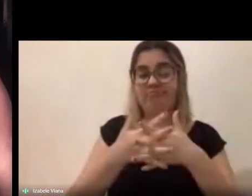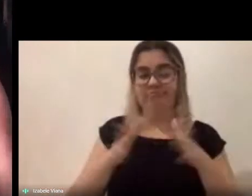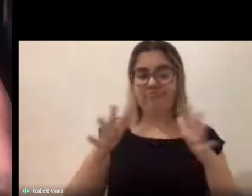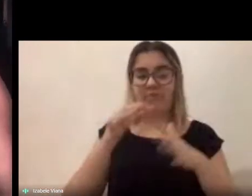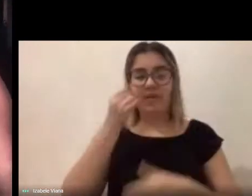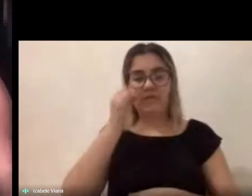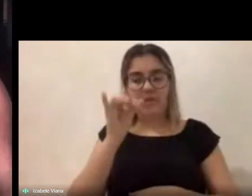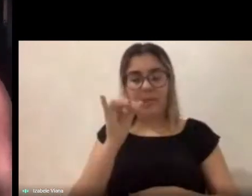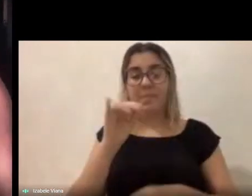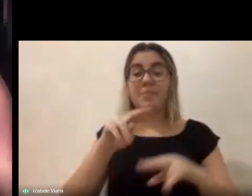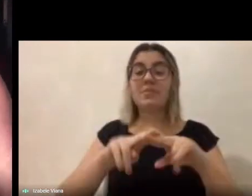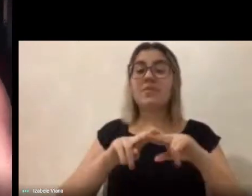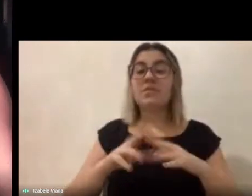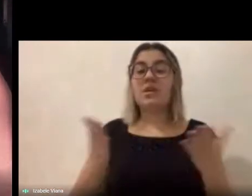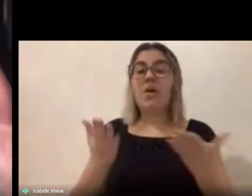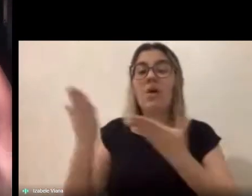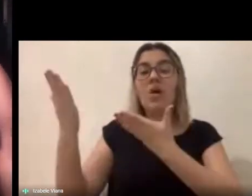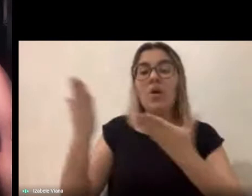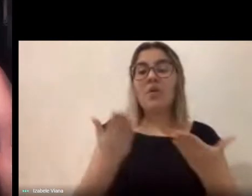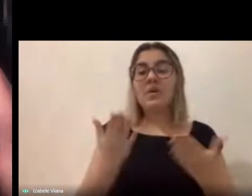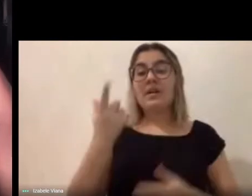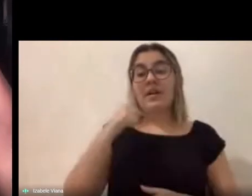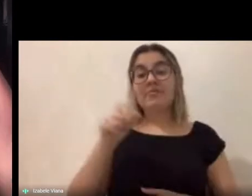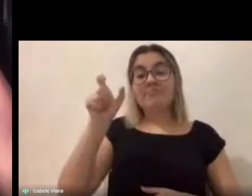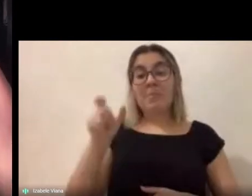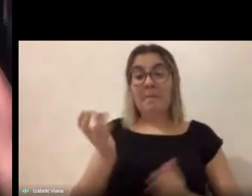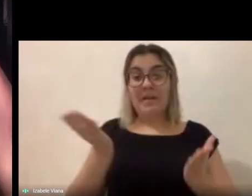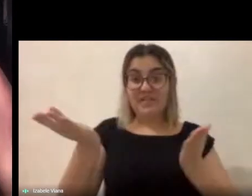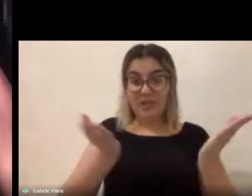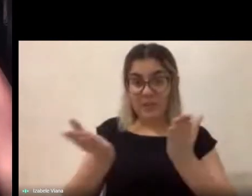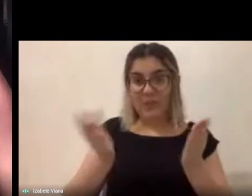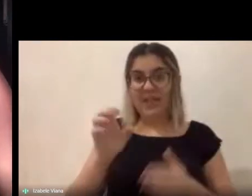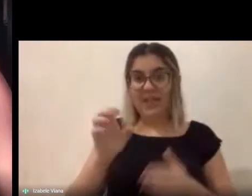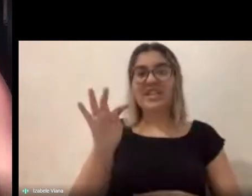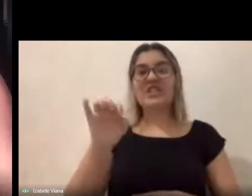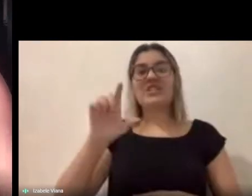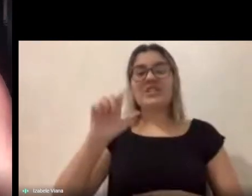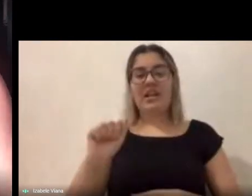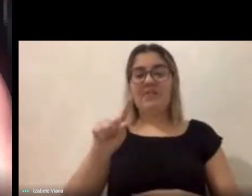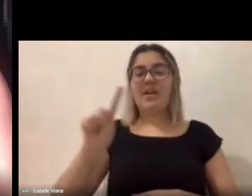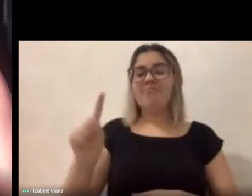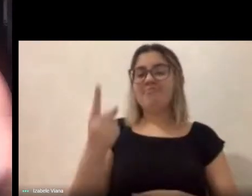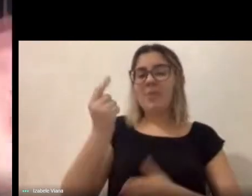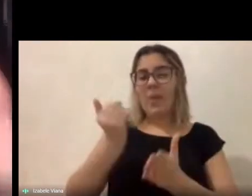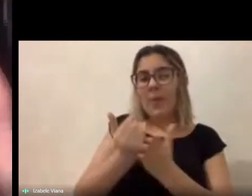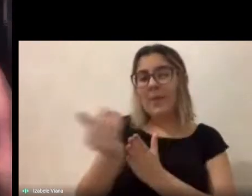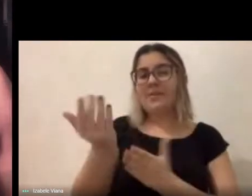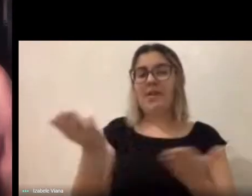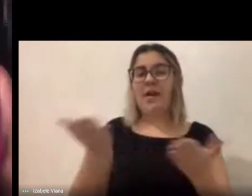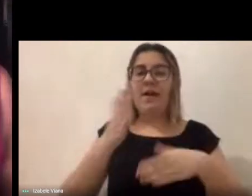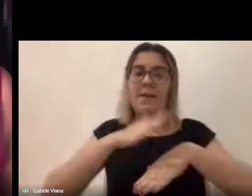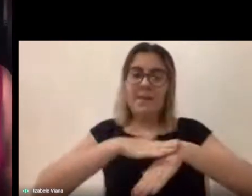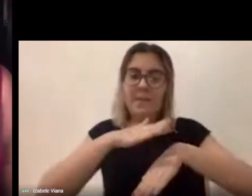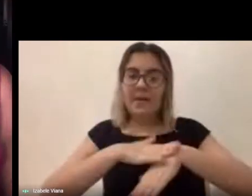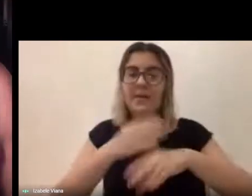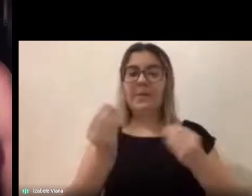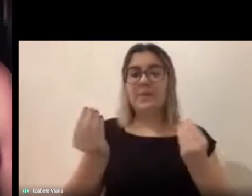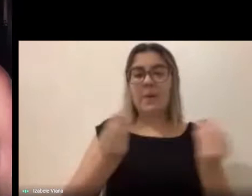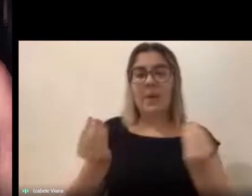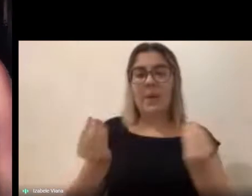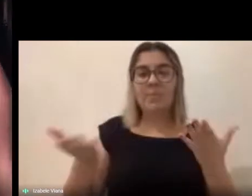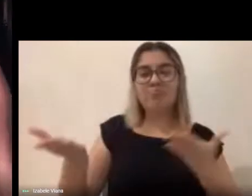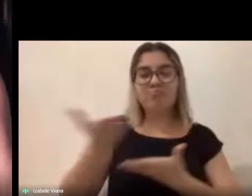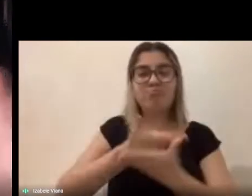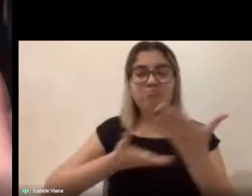mediadora, Estela Lapone, para estar dando início, né, esse momento, né, essa infinidade de informações que vão chegar